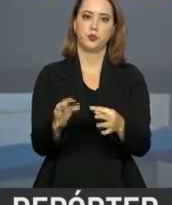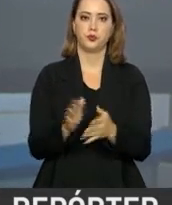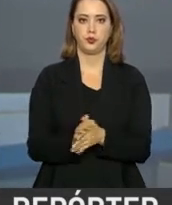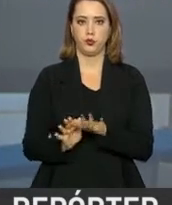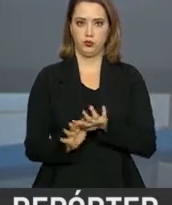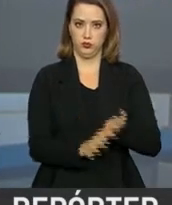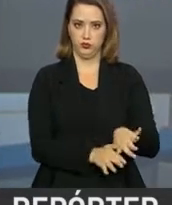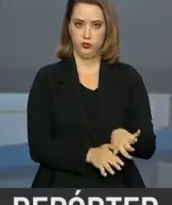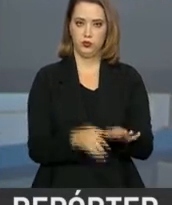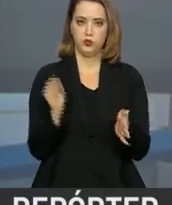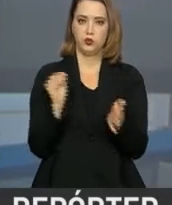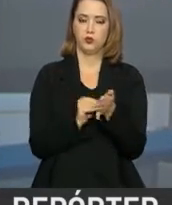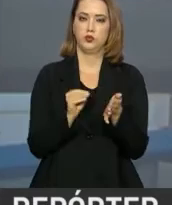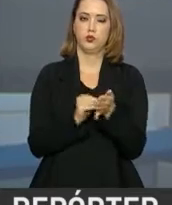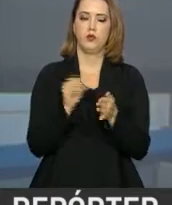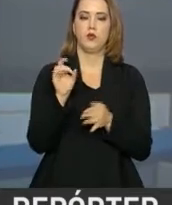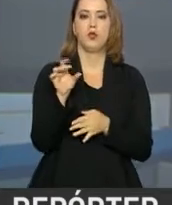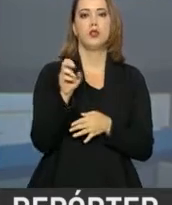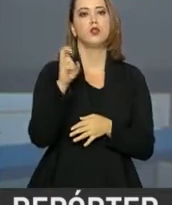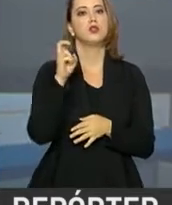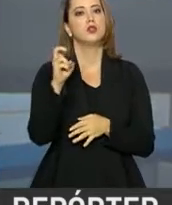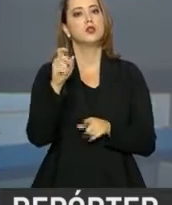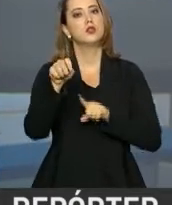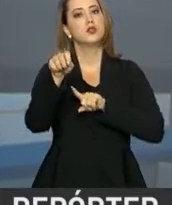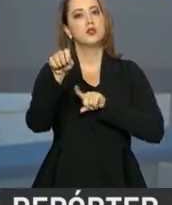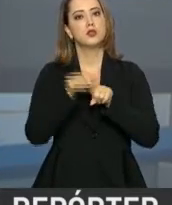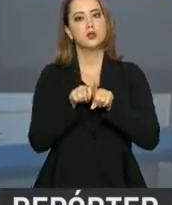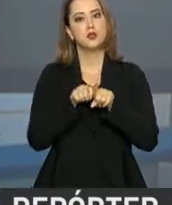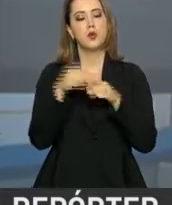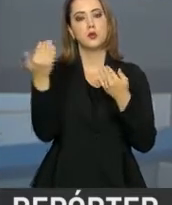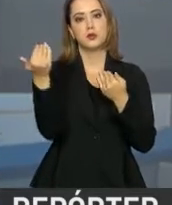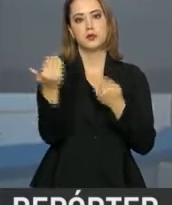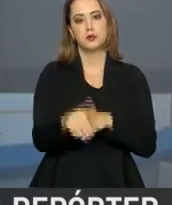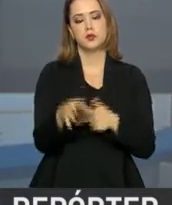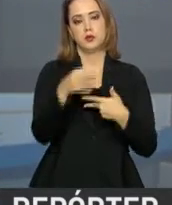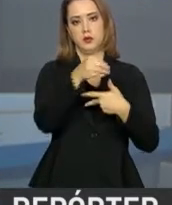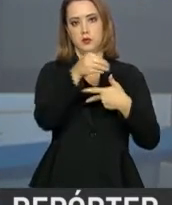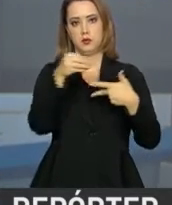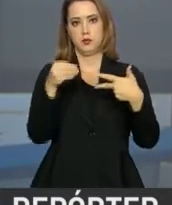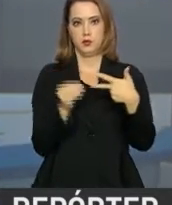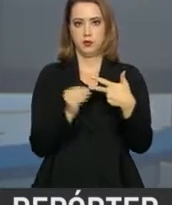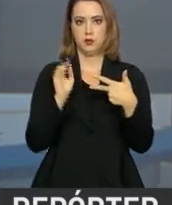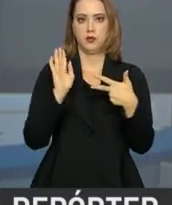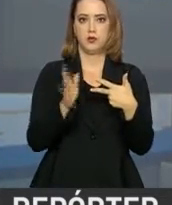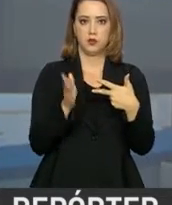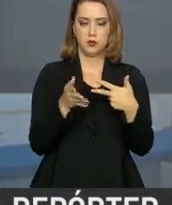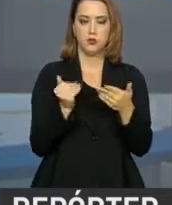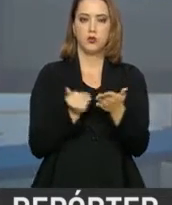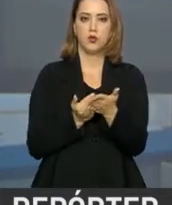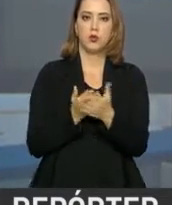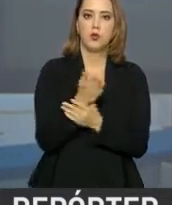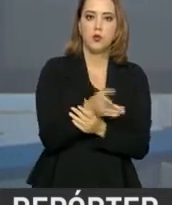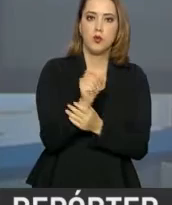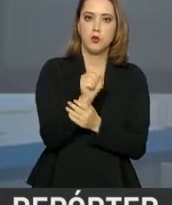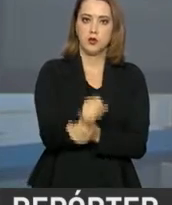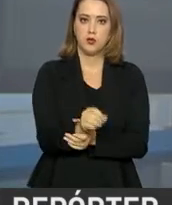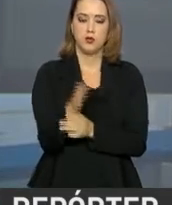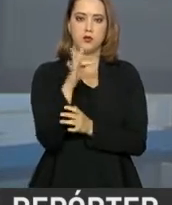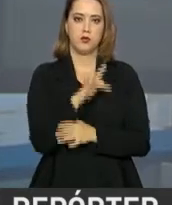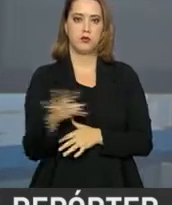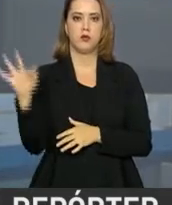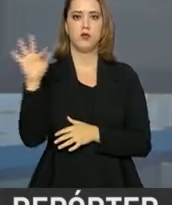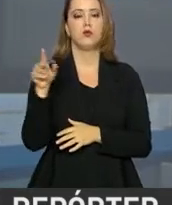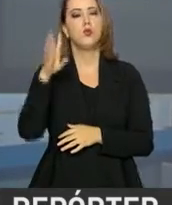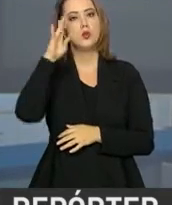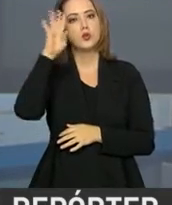meses para as provas do exame nacional do ensino médio a nota do enem é usada para ter acesso à educação superior um